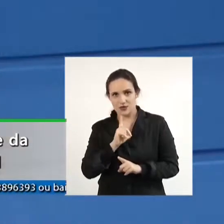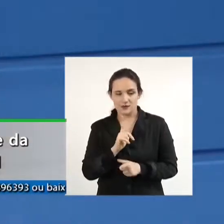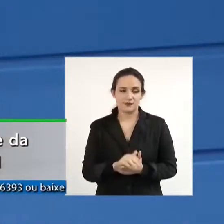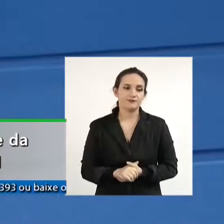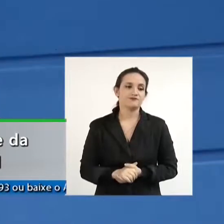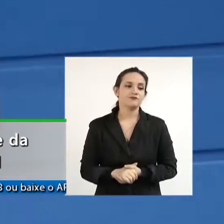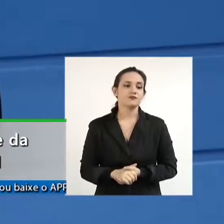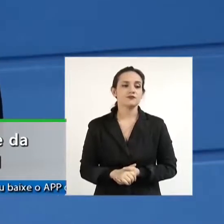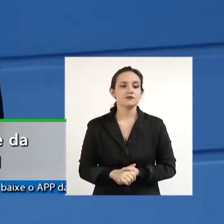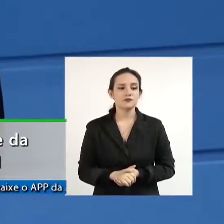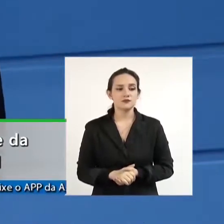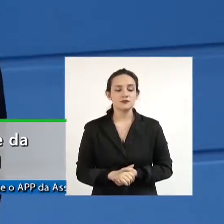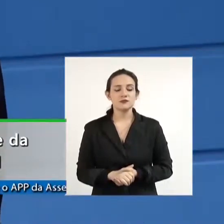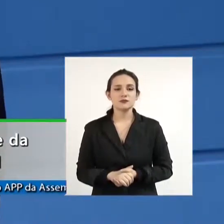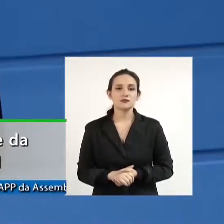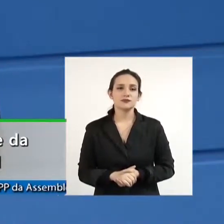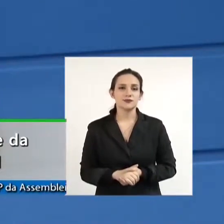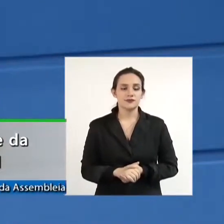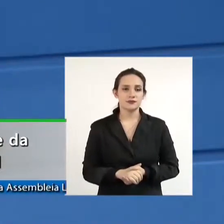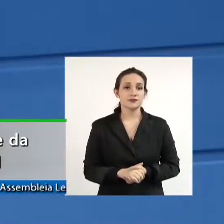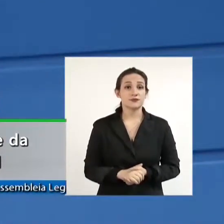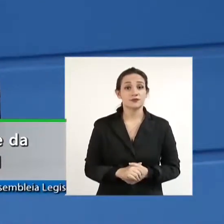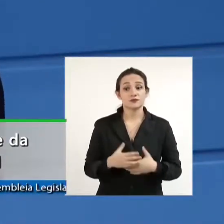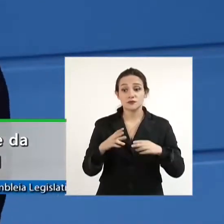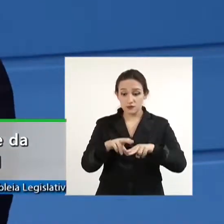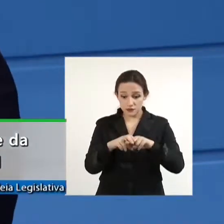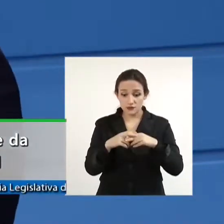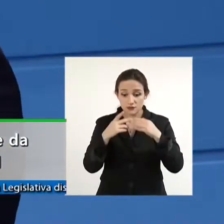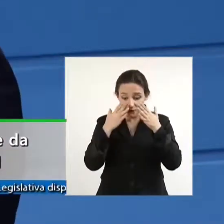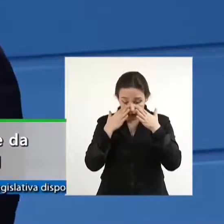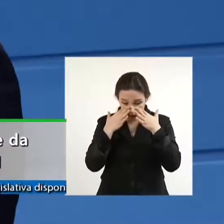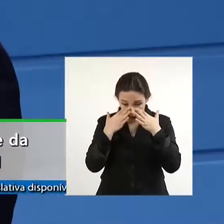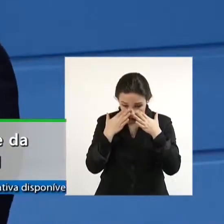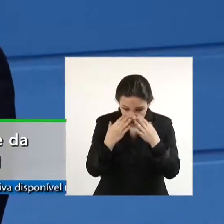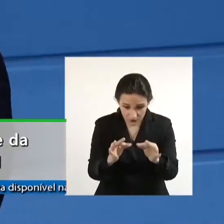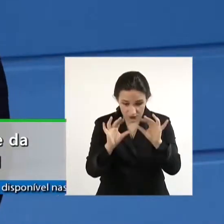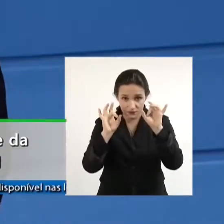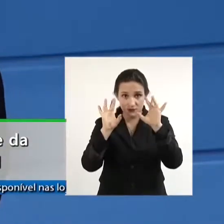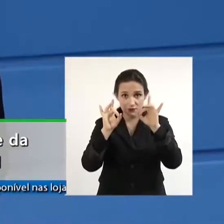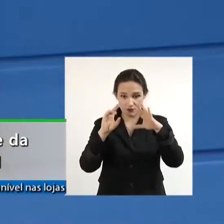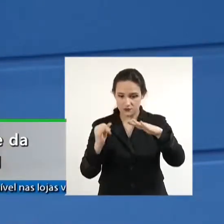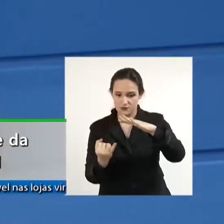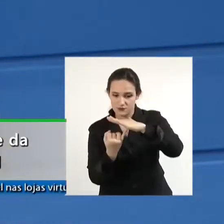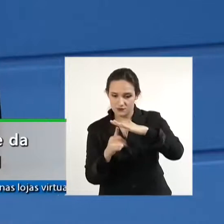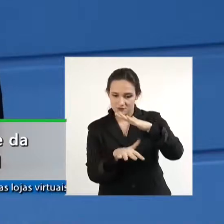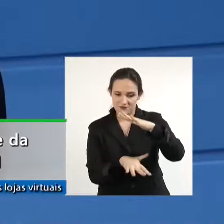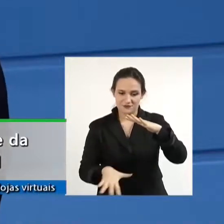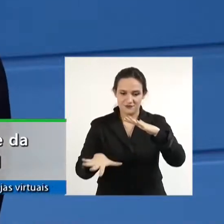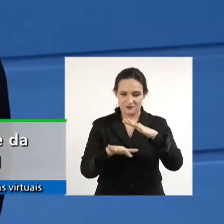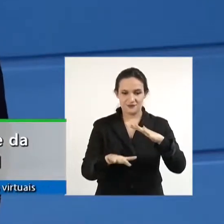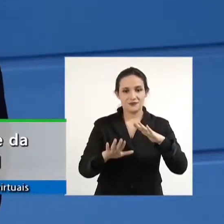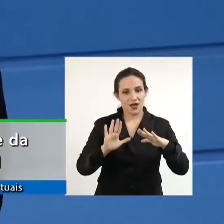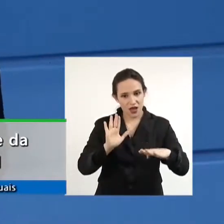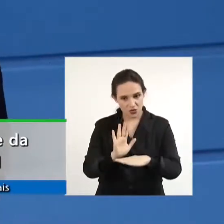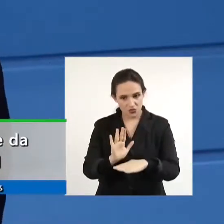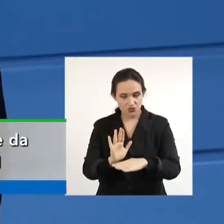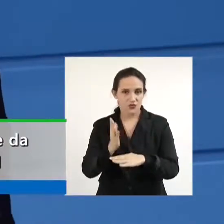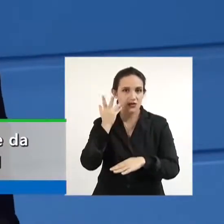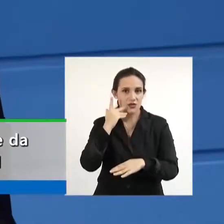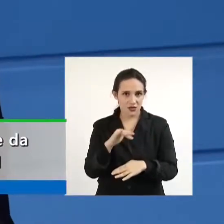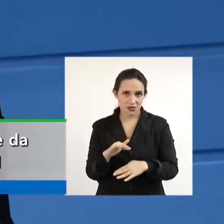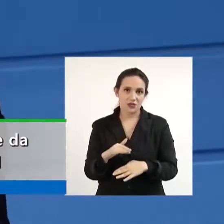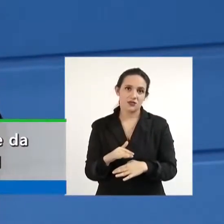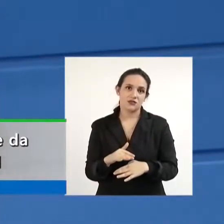essas entidades, elas precisam ser olhadas com muito carinho, né, porque elas prestam um serviço que seria do